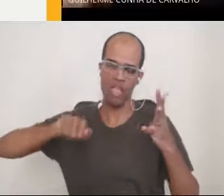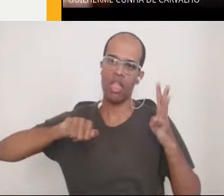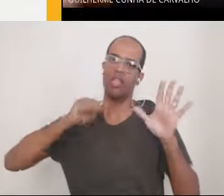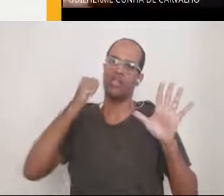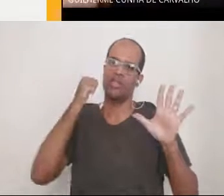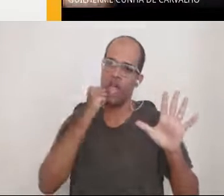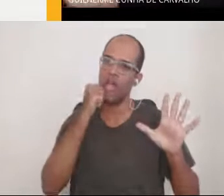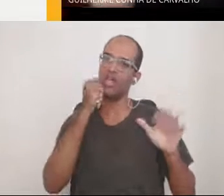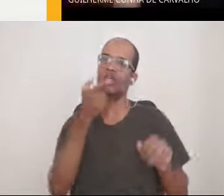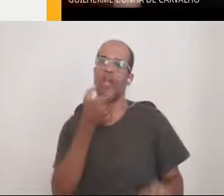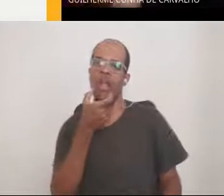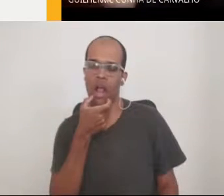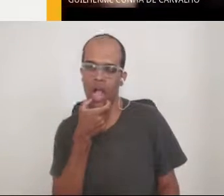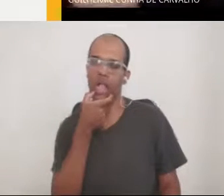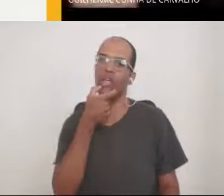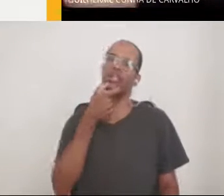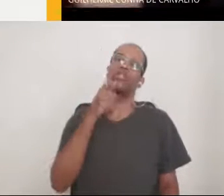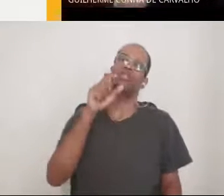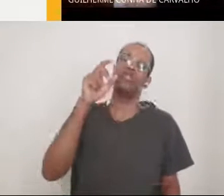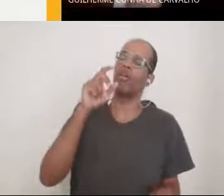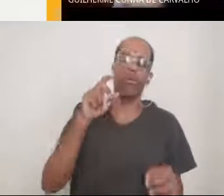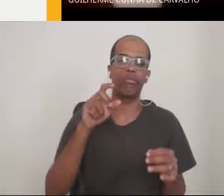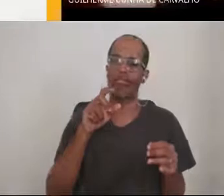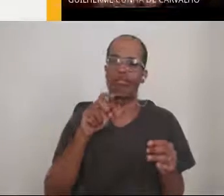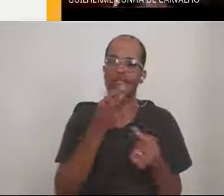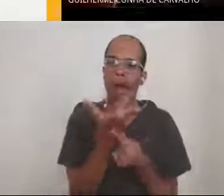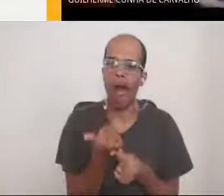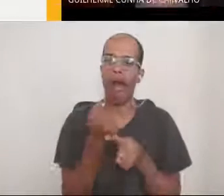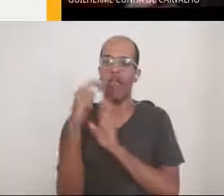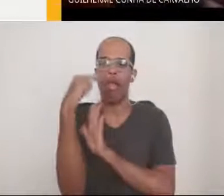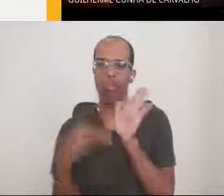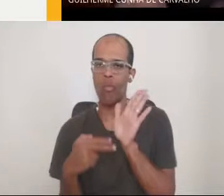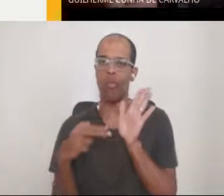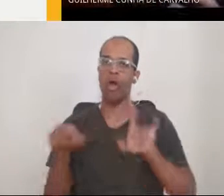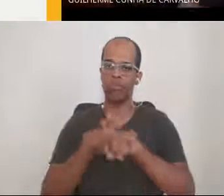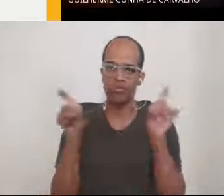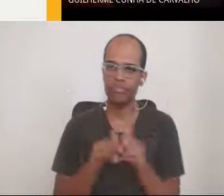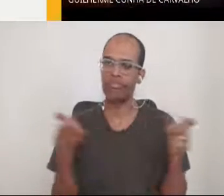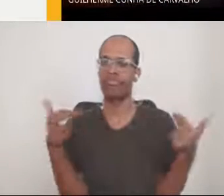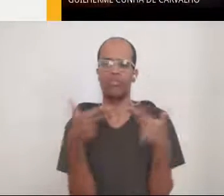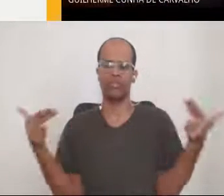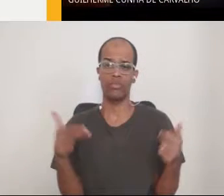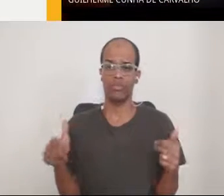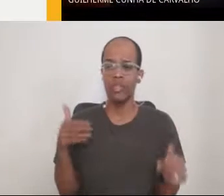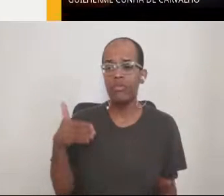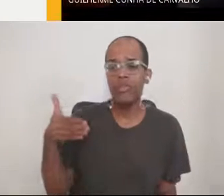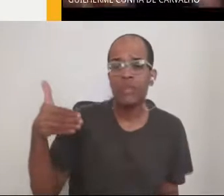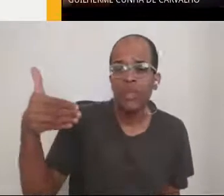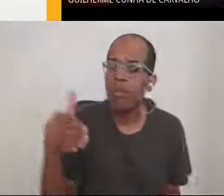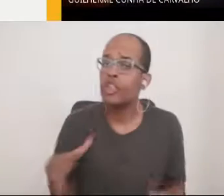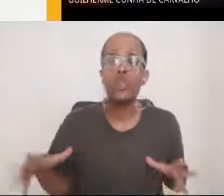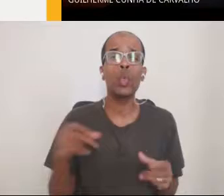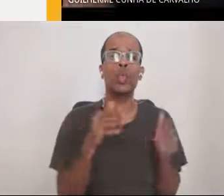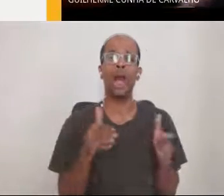e inglês, nesse dia história e geografia, nesse dia. Em algumas semanas, você já vai colocar tudo em ordem, mas